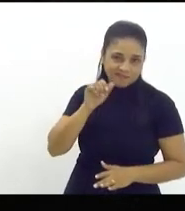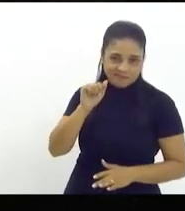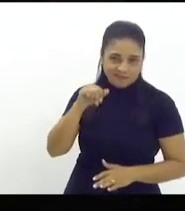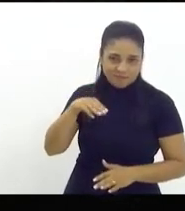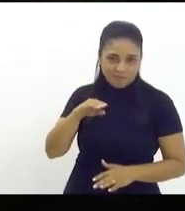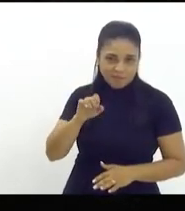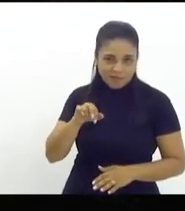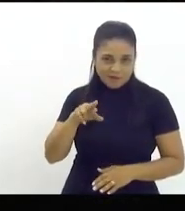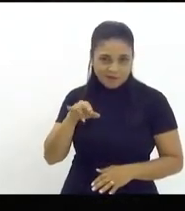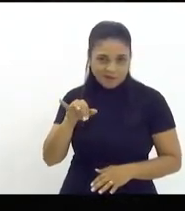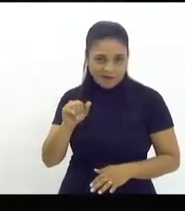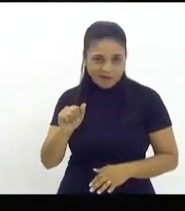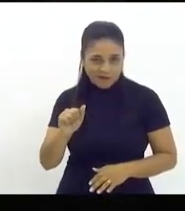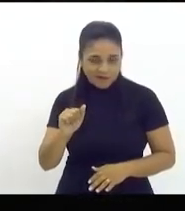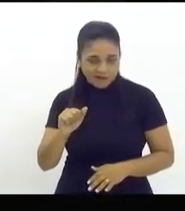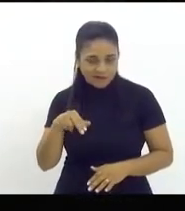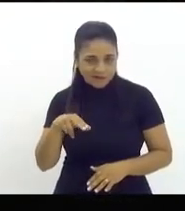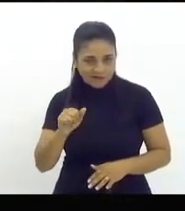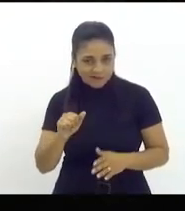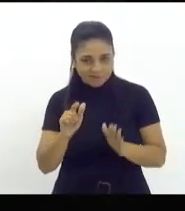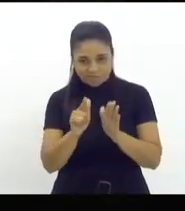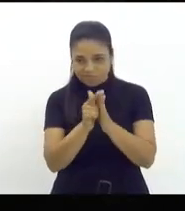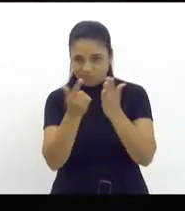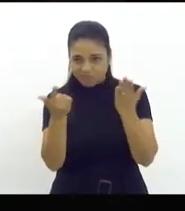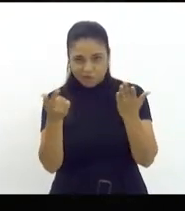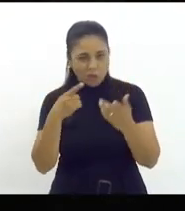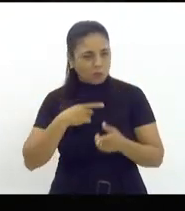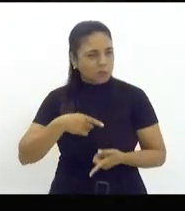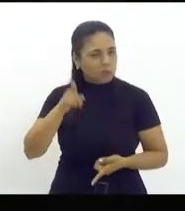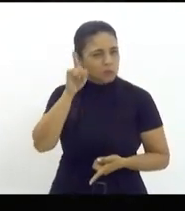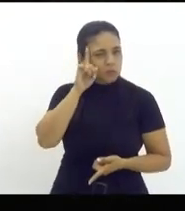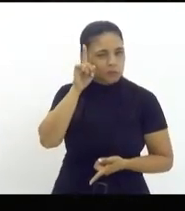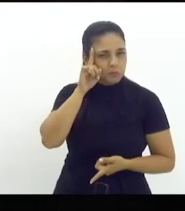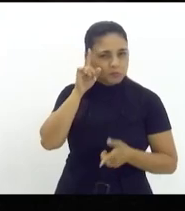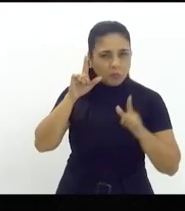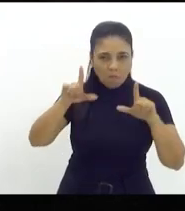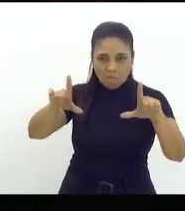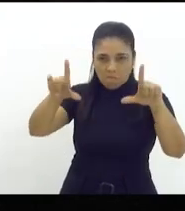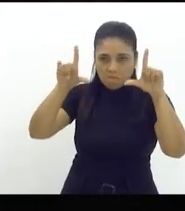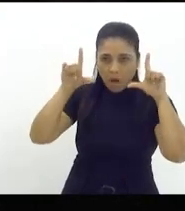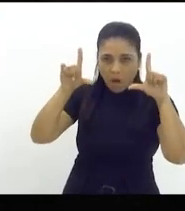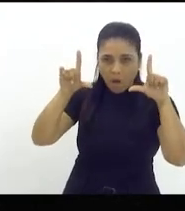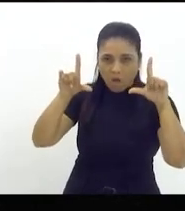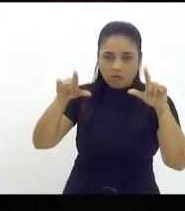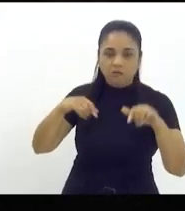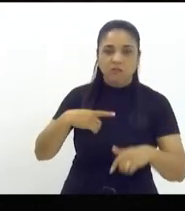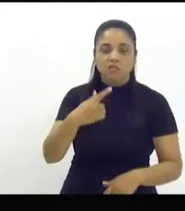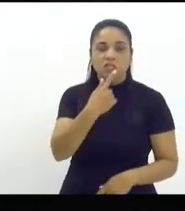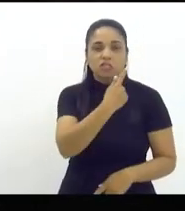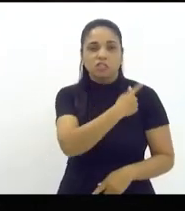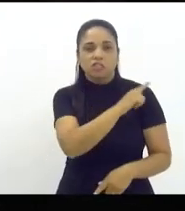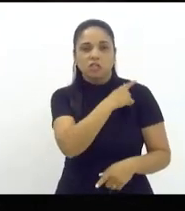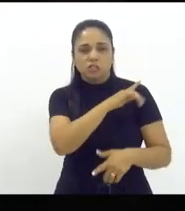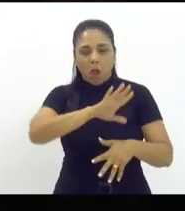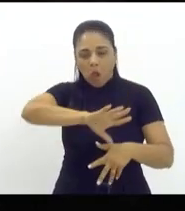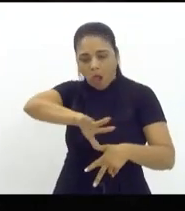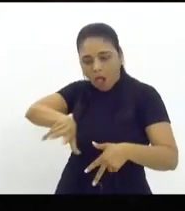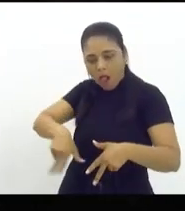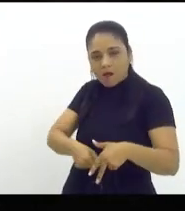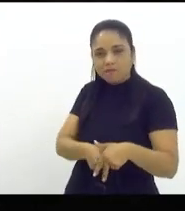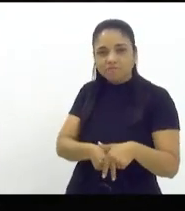que tá nas páginas de jornais todo ir todos os dias intervenção a gestão fraudulenta